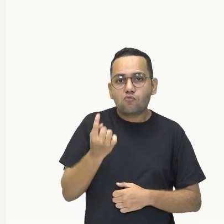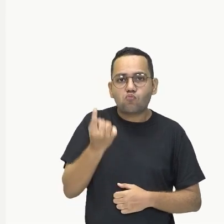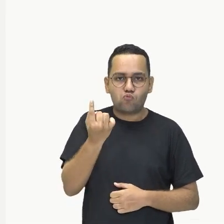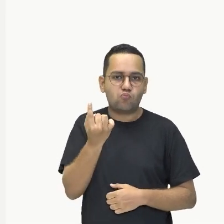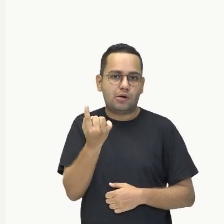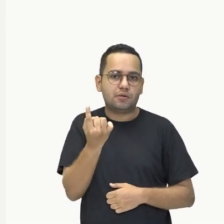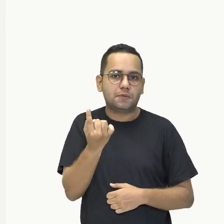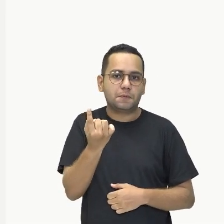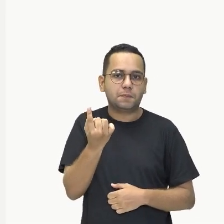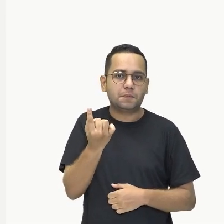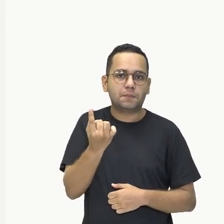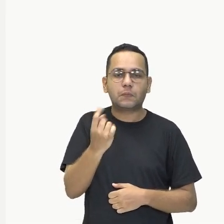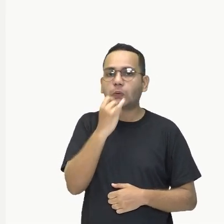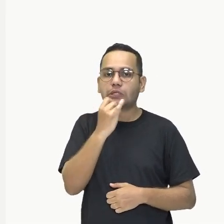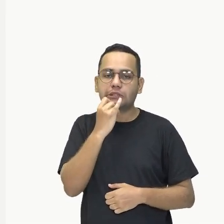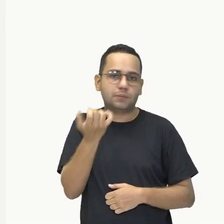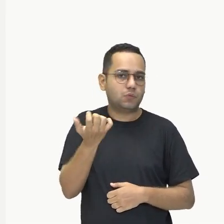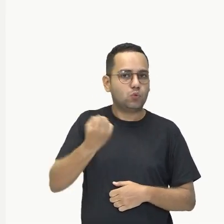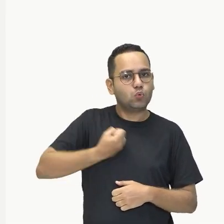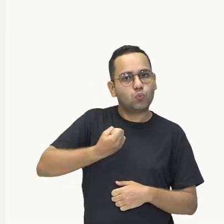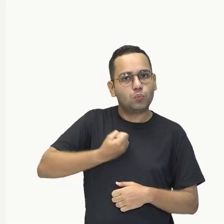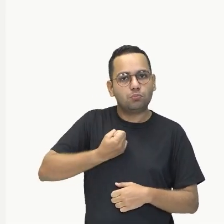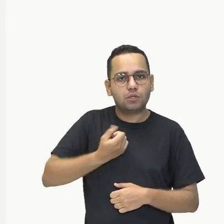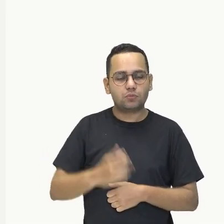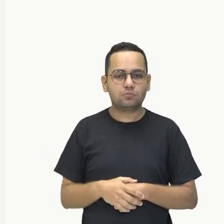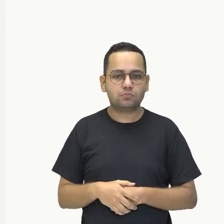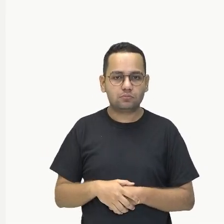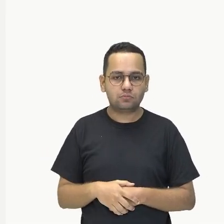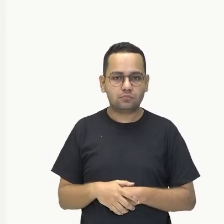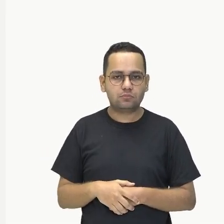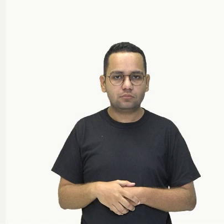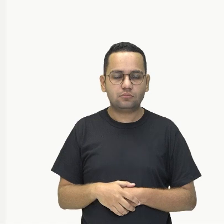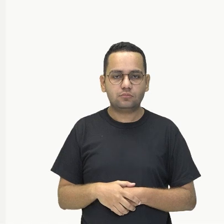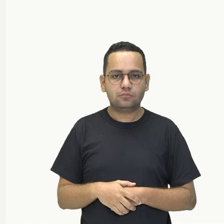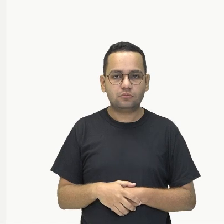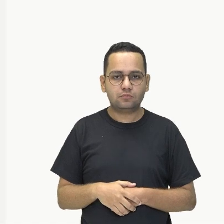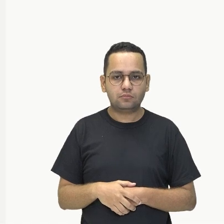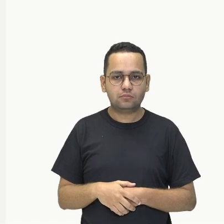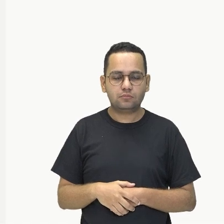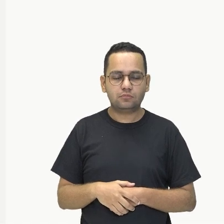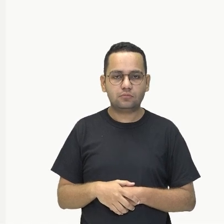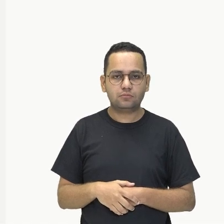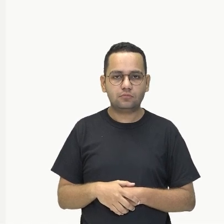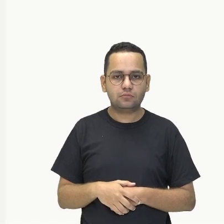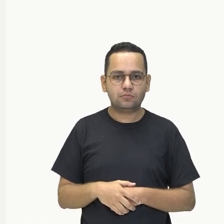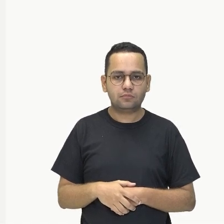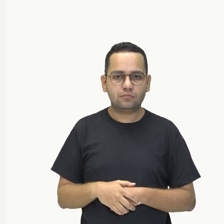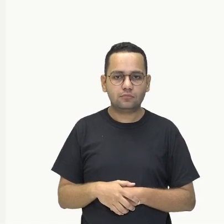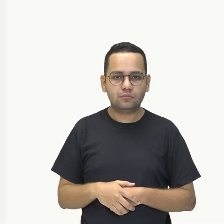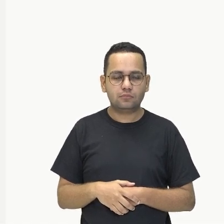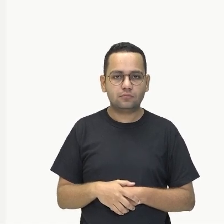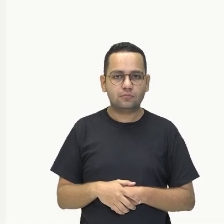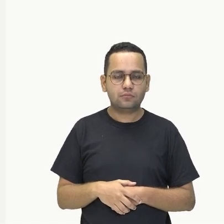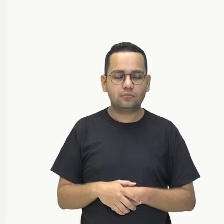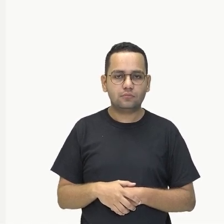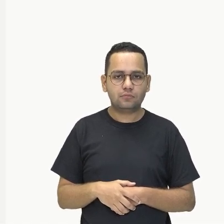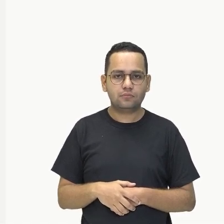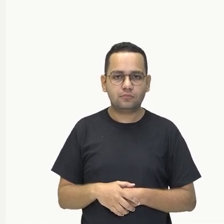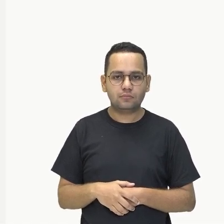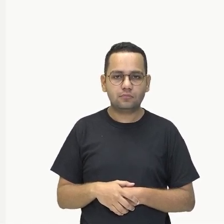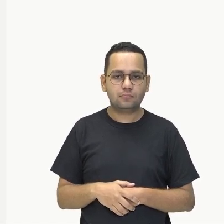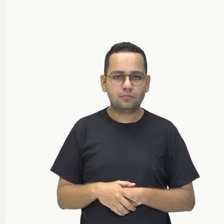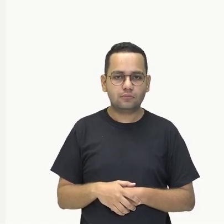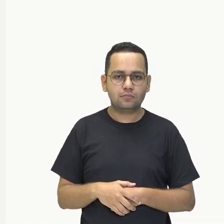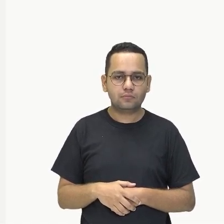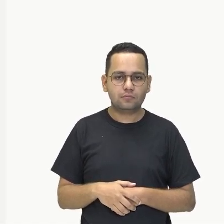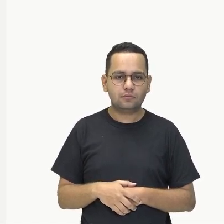exemplo, 2, que é um número que vem à frente das letras, que é a nossa parte literal. Então, por exemplo,